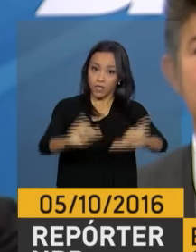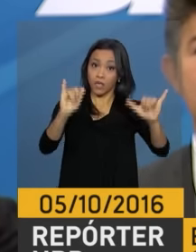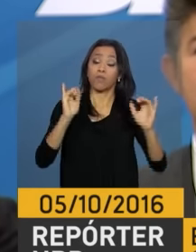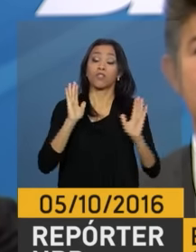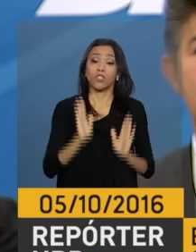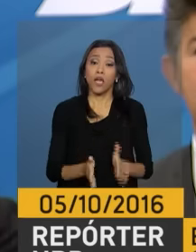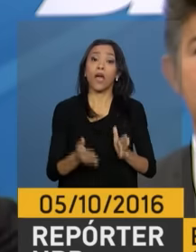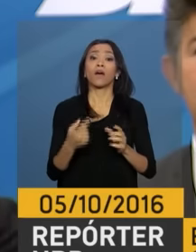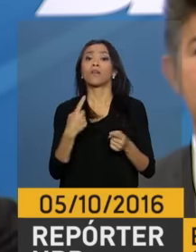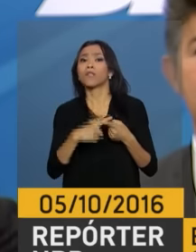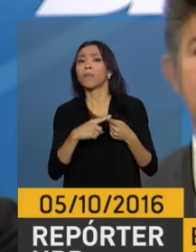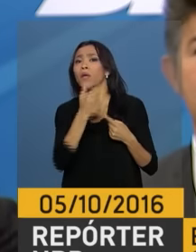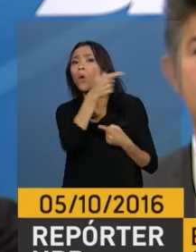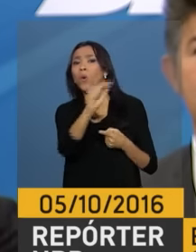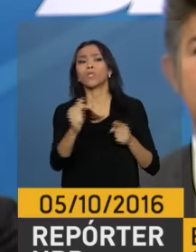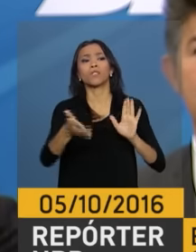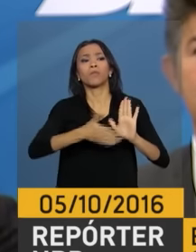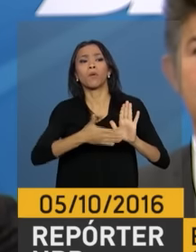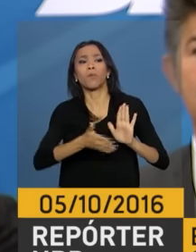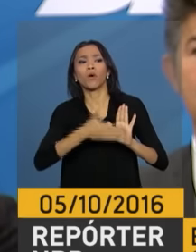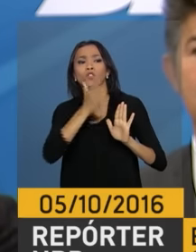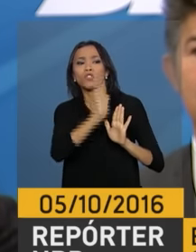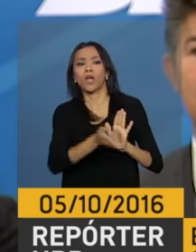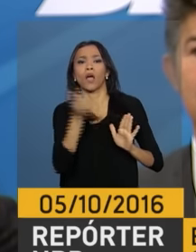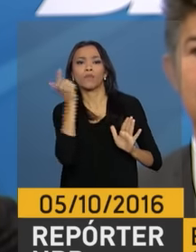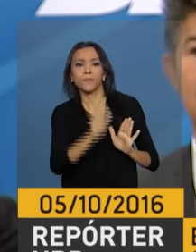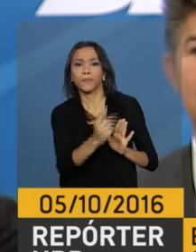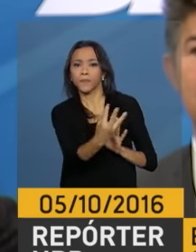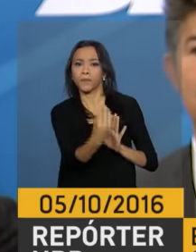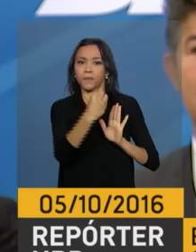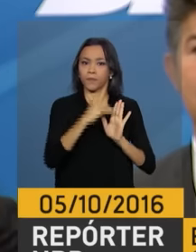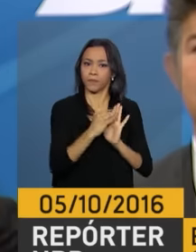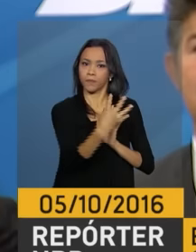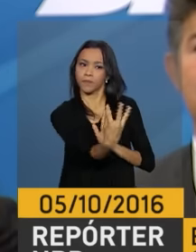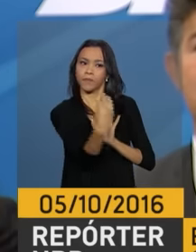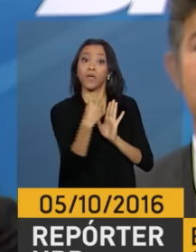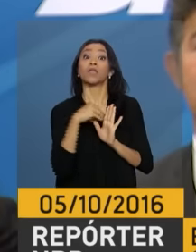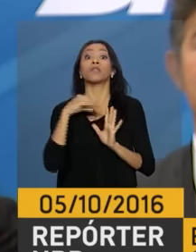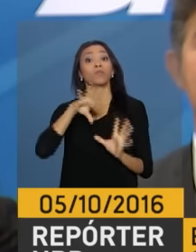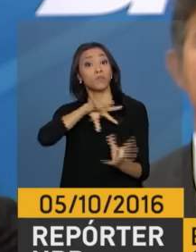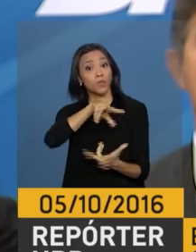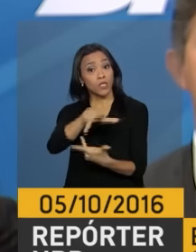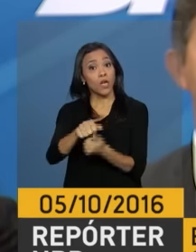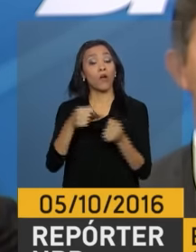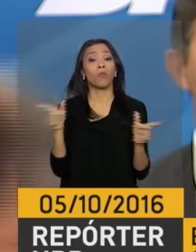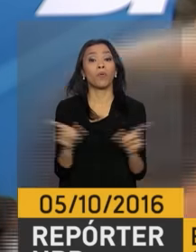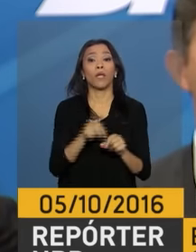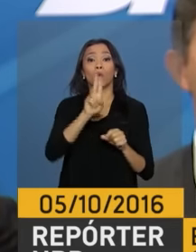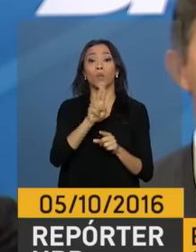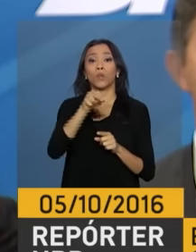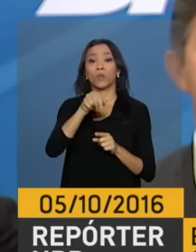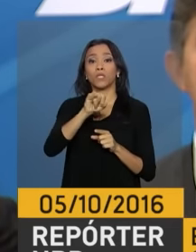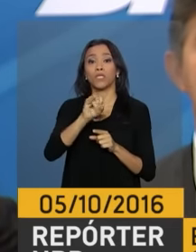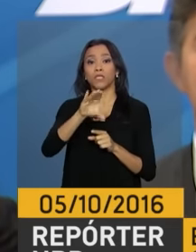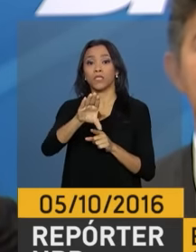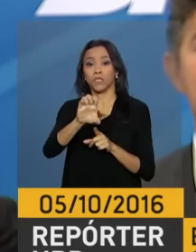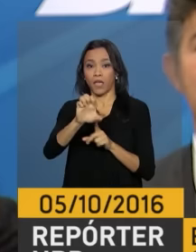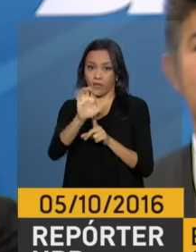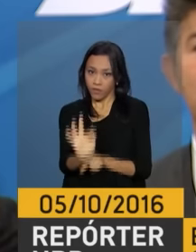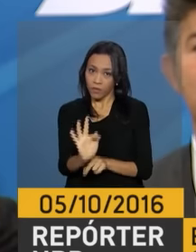já construídas em andamento em nível mundial pelo Unicef e a Organização Mundial de